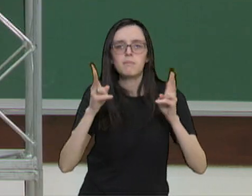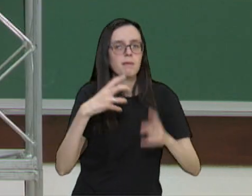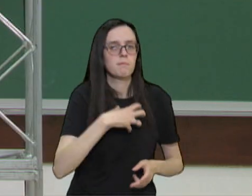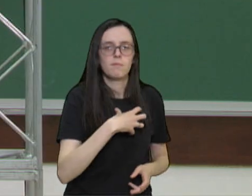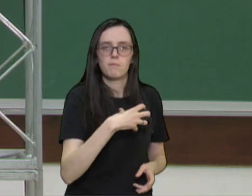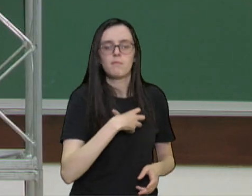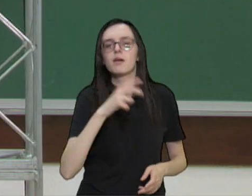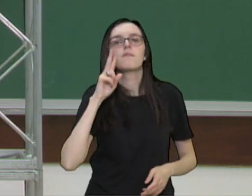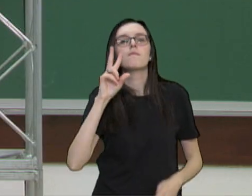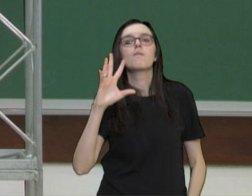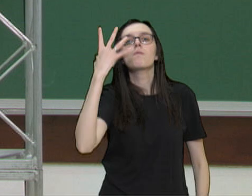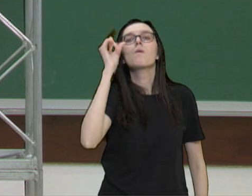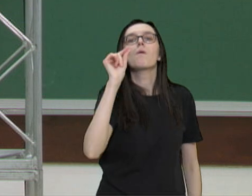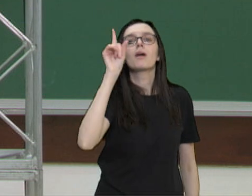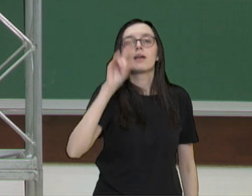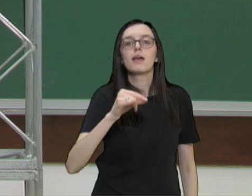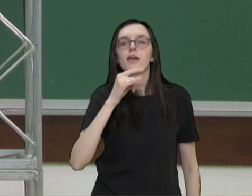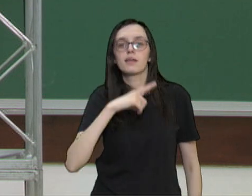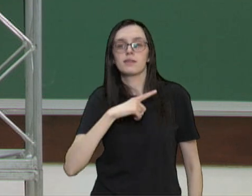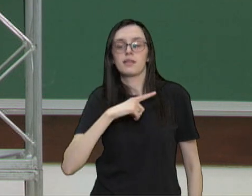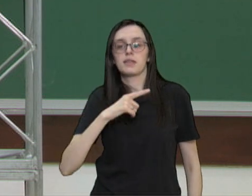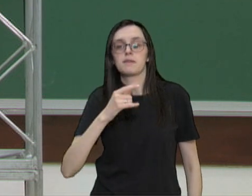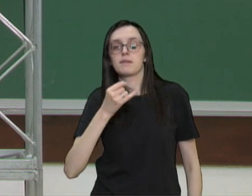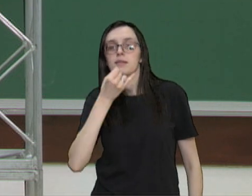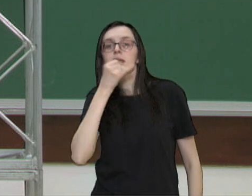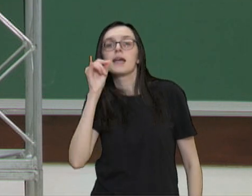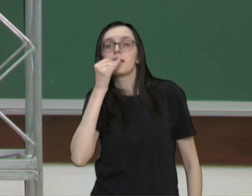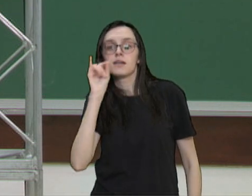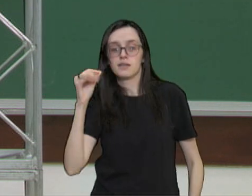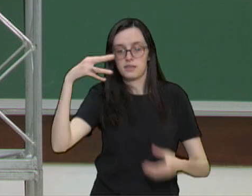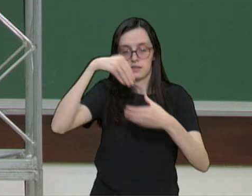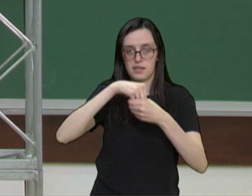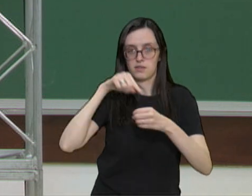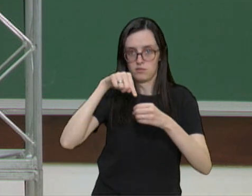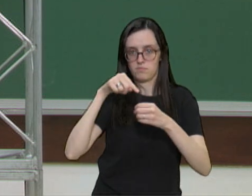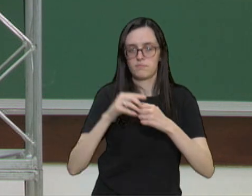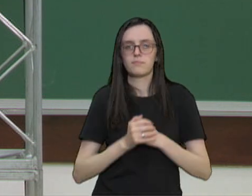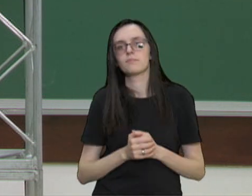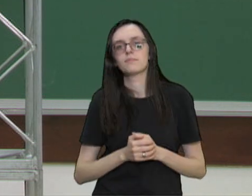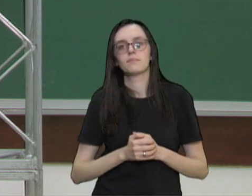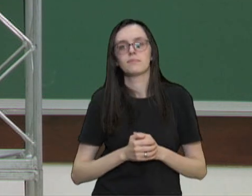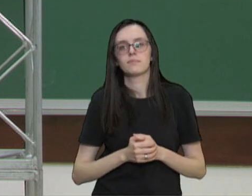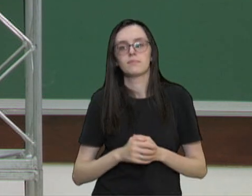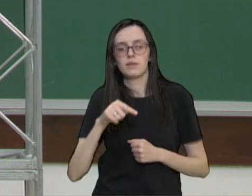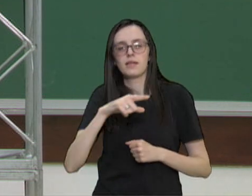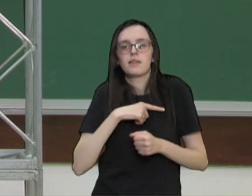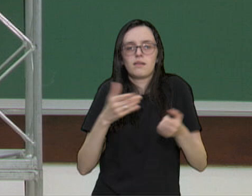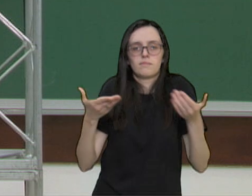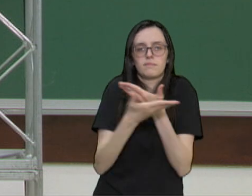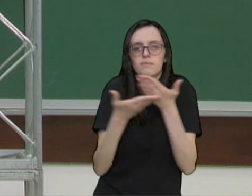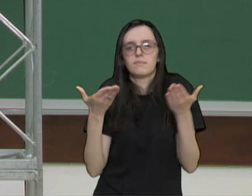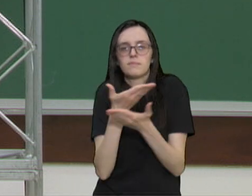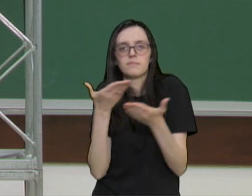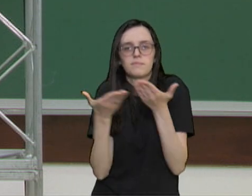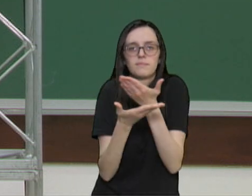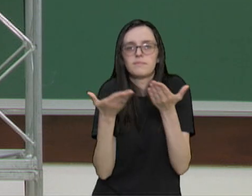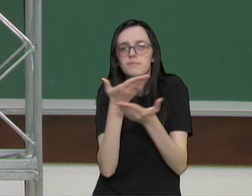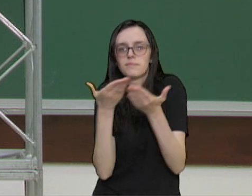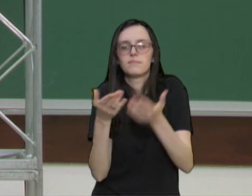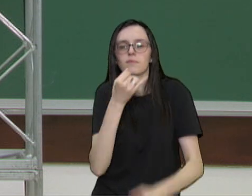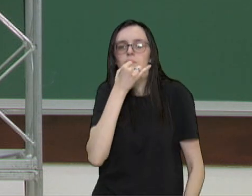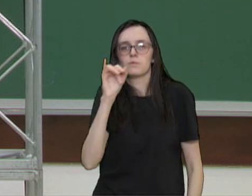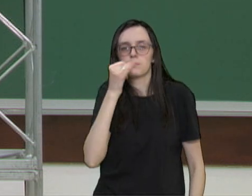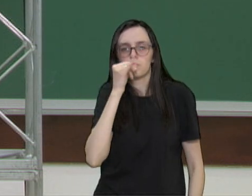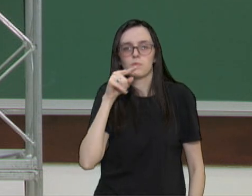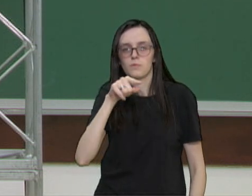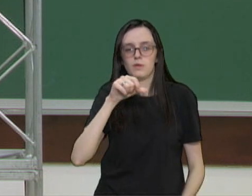vai ocorrer com as cargas elétricas. Então as cargas elétricas, elas interagem eletricamente, elas